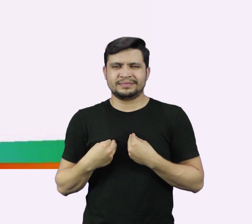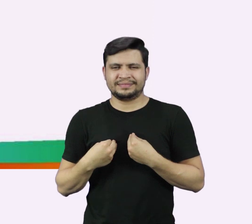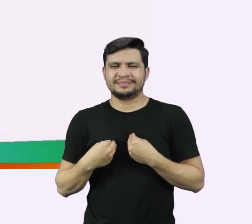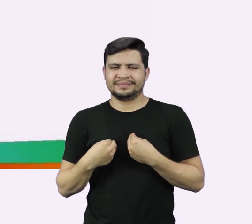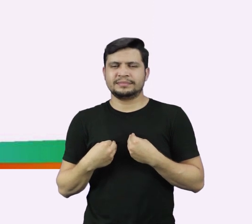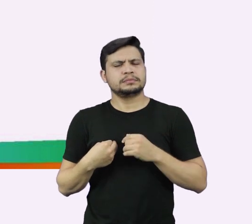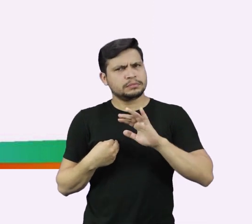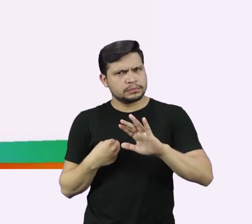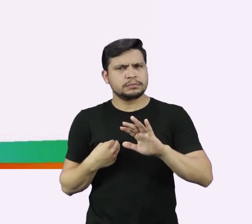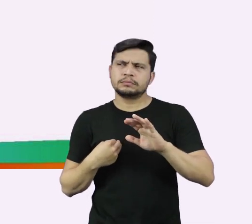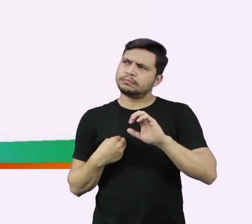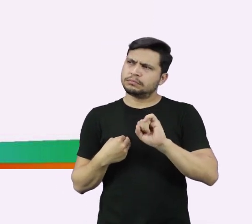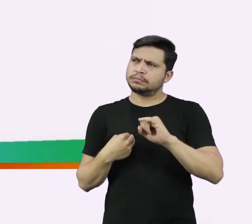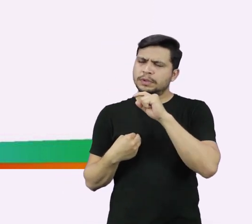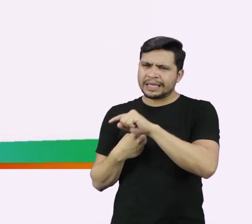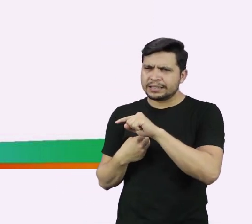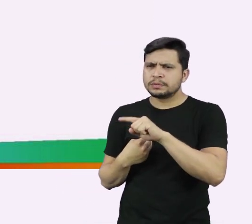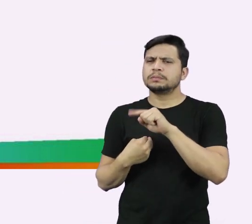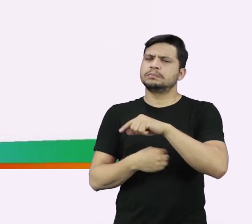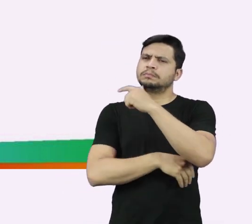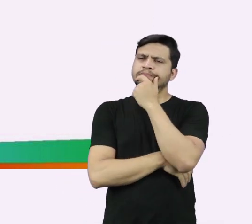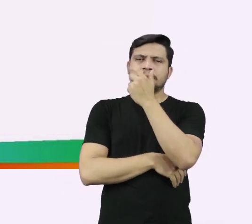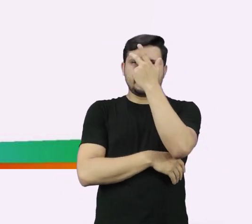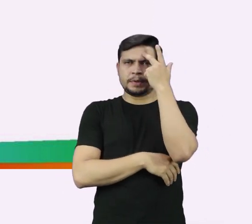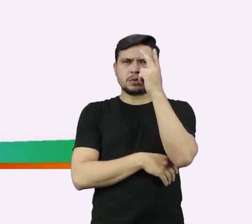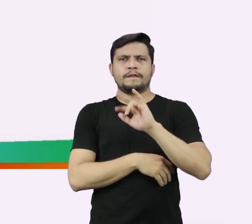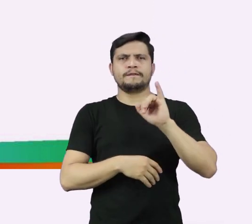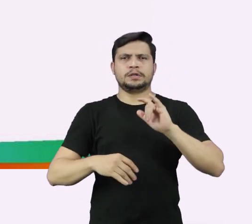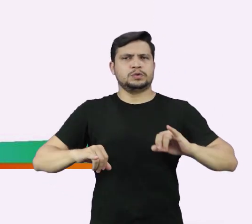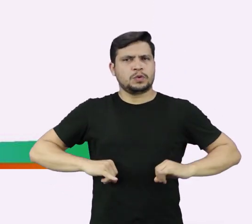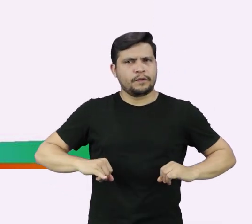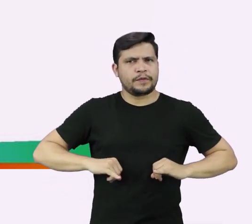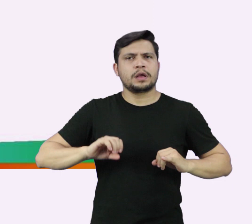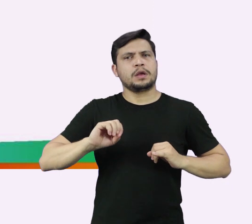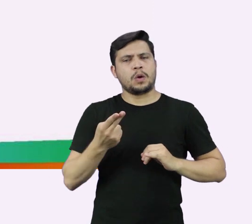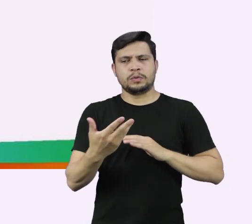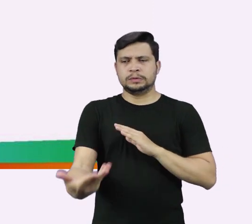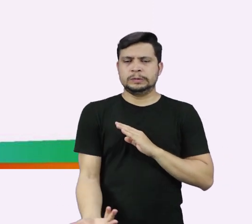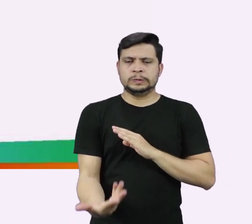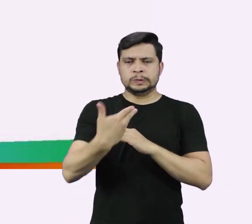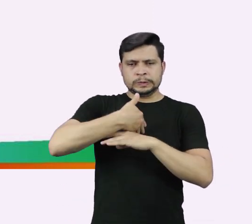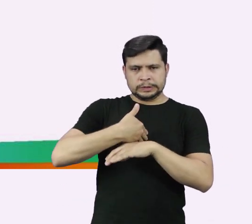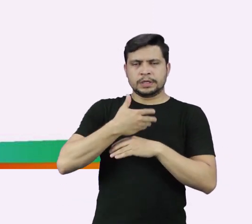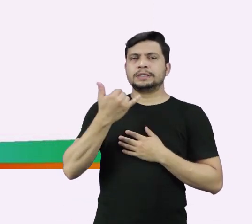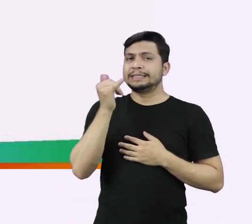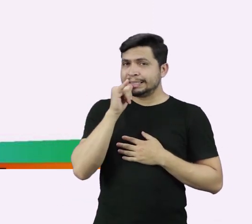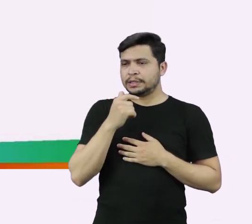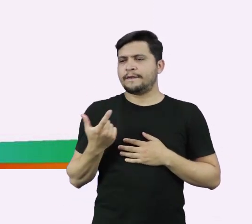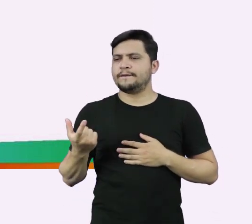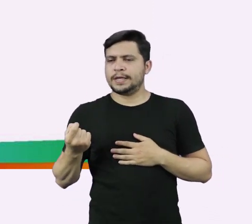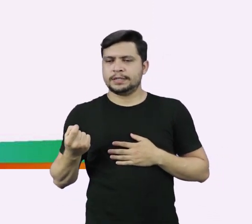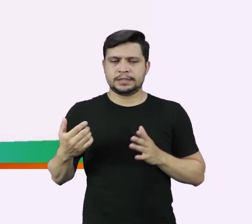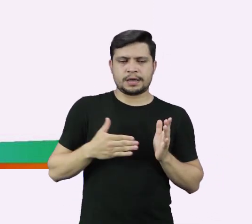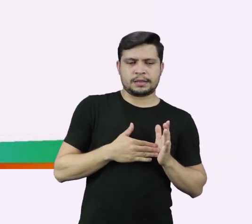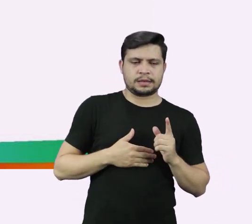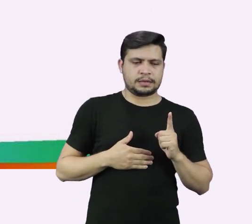uma situação no qual o indivíduo vai sofrer ou vai ser atravessado por uma corrente de 20 mA até 100 mA, ou